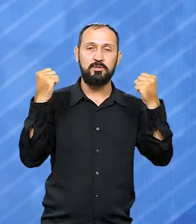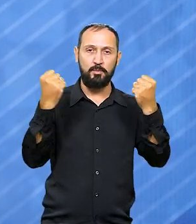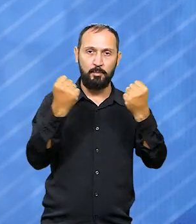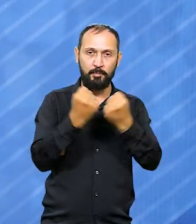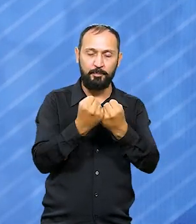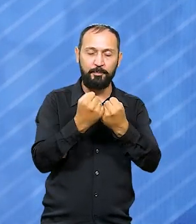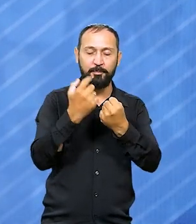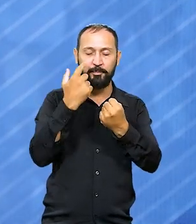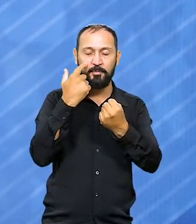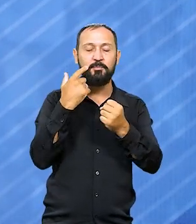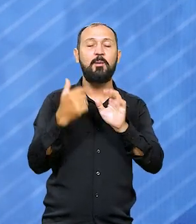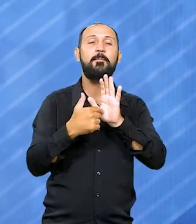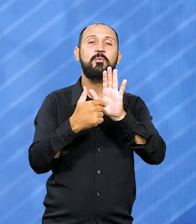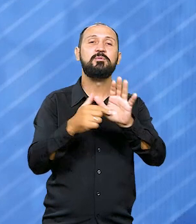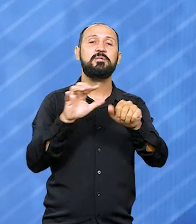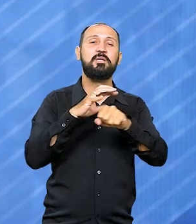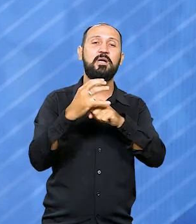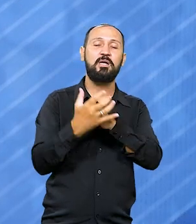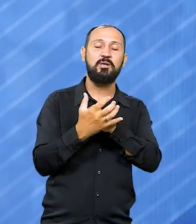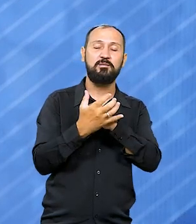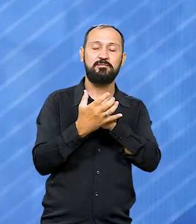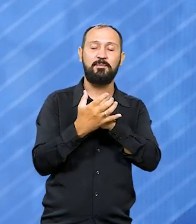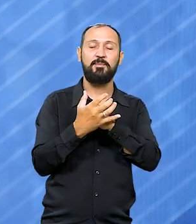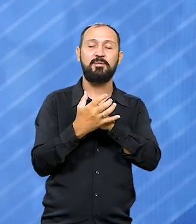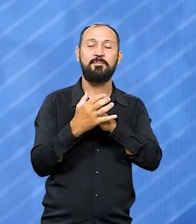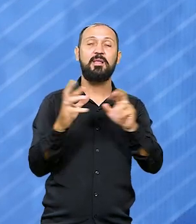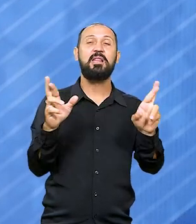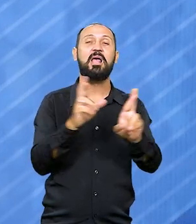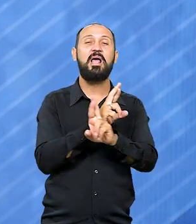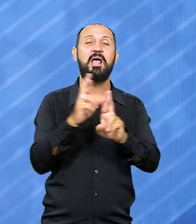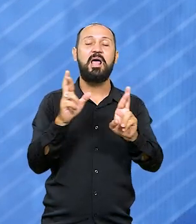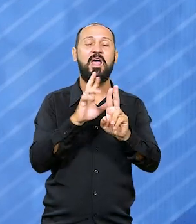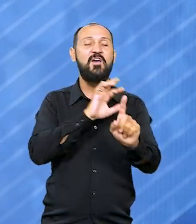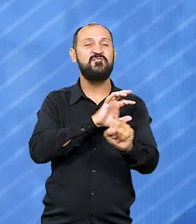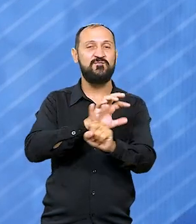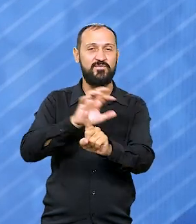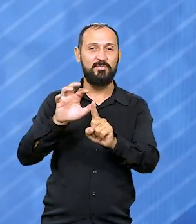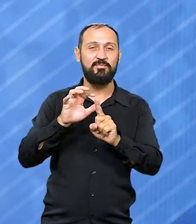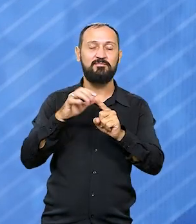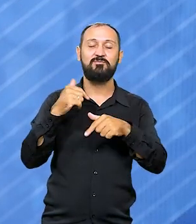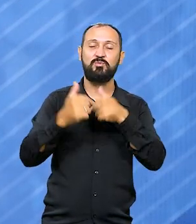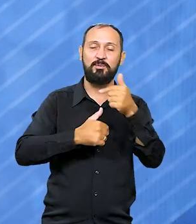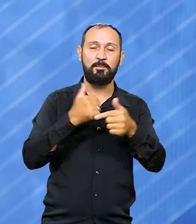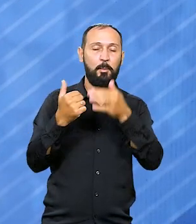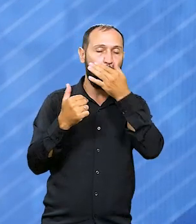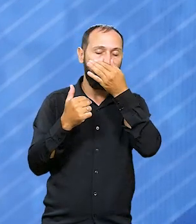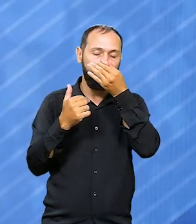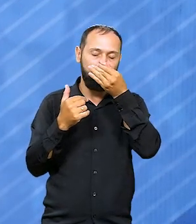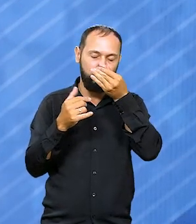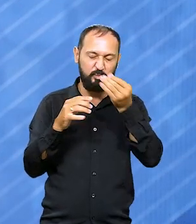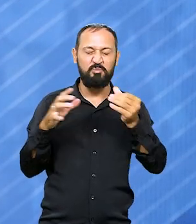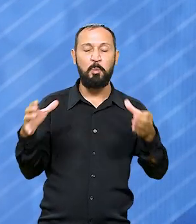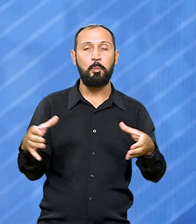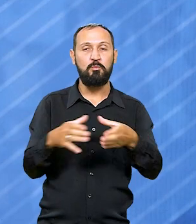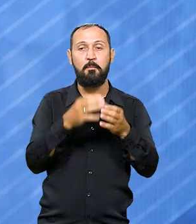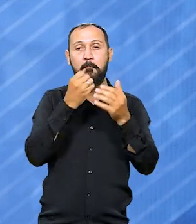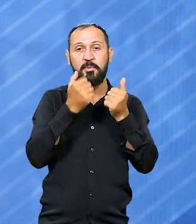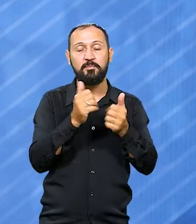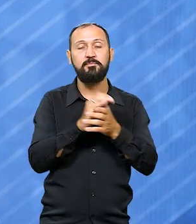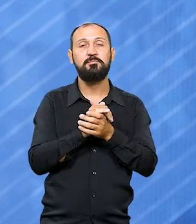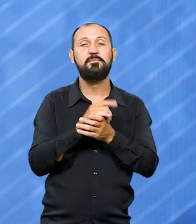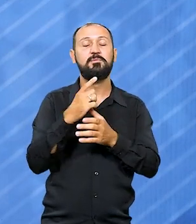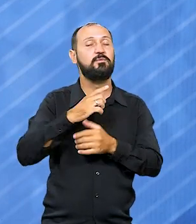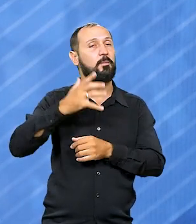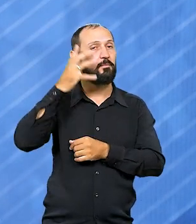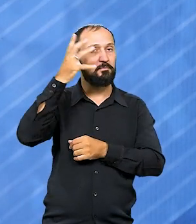Fizemos um simpósio no começo do ano sobre os reflexos da pandemia nas relações de trabalho, um simpósio muito proveitoso, né? Teve um